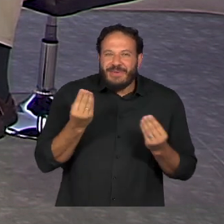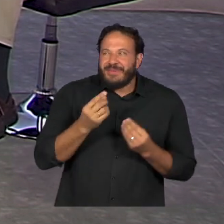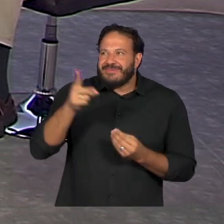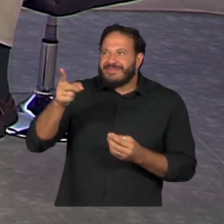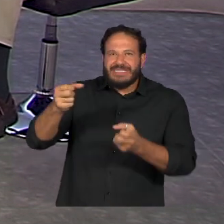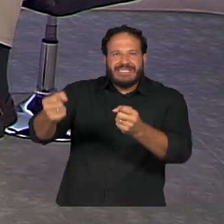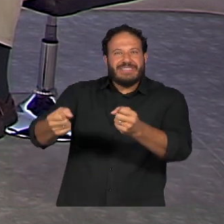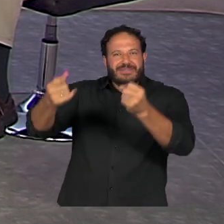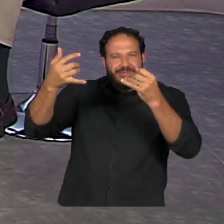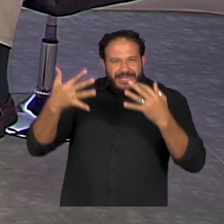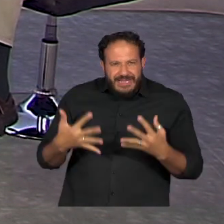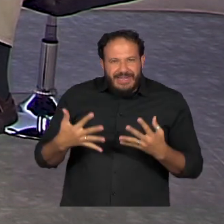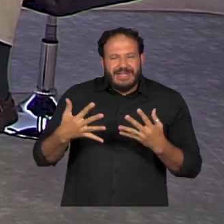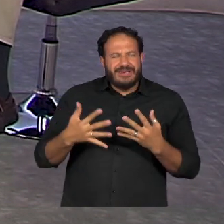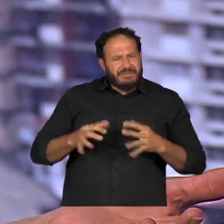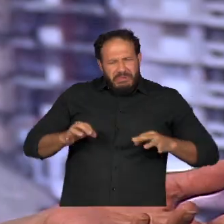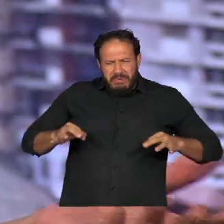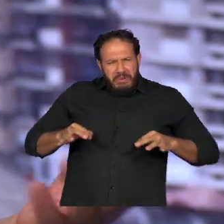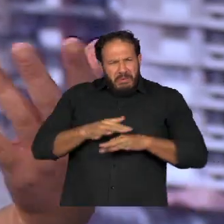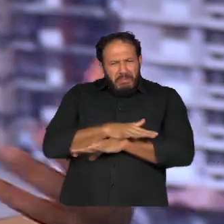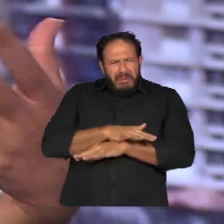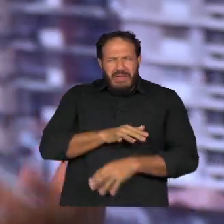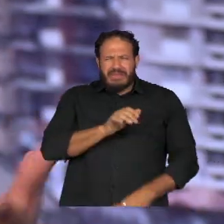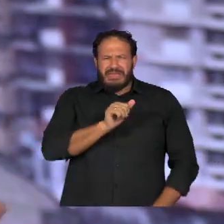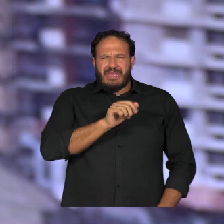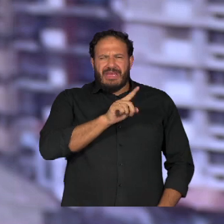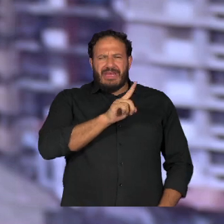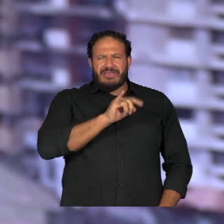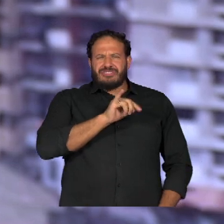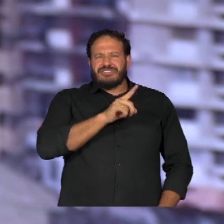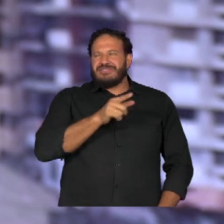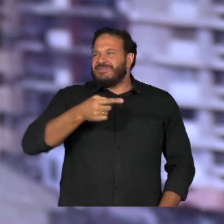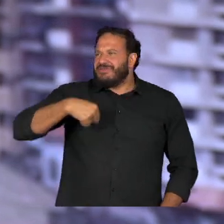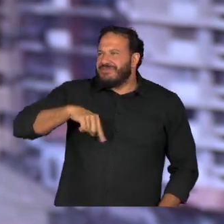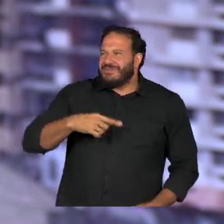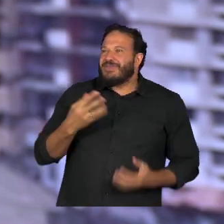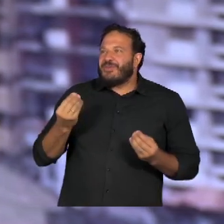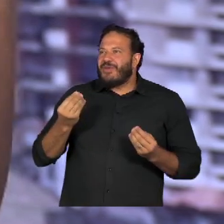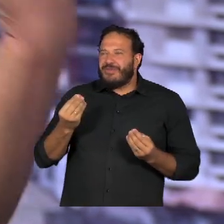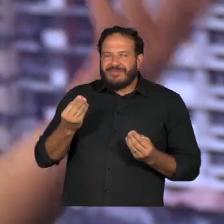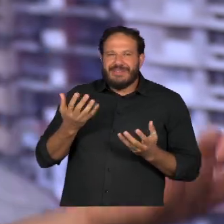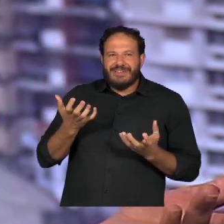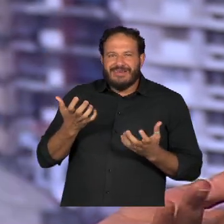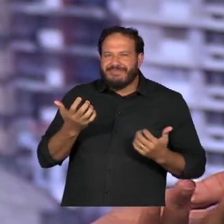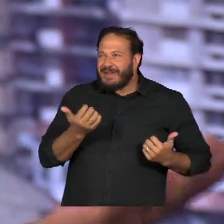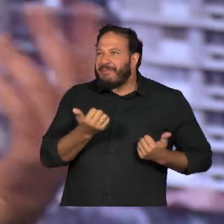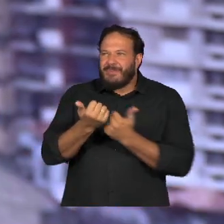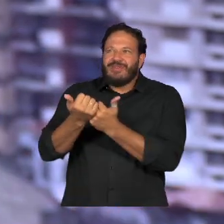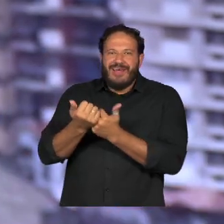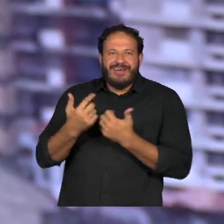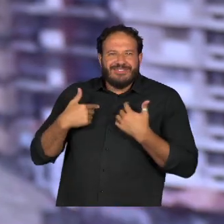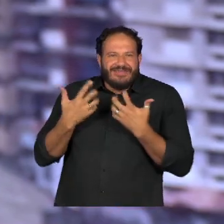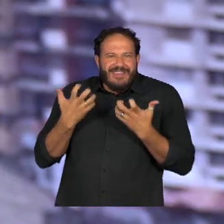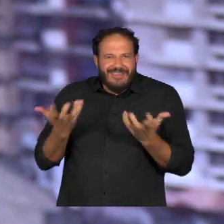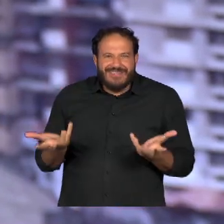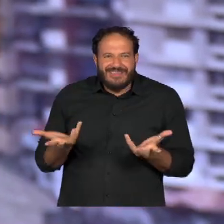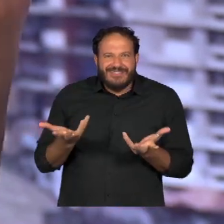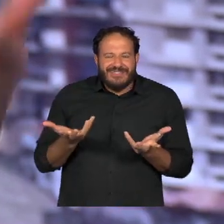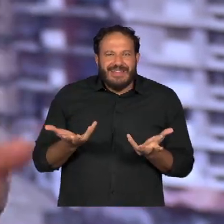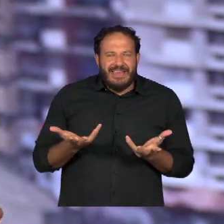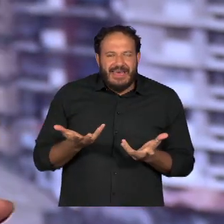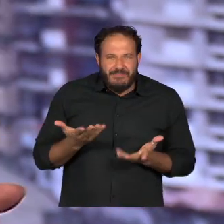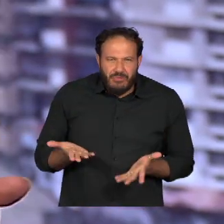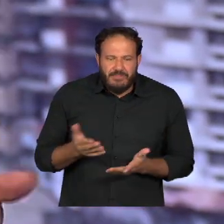senhor falando do quão completa a did a gente não querer ajudar né a gente não querer apoiar a causa como